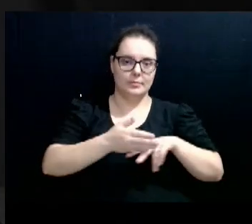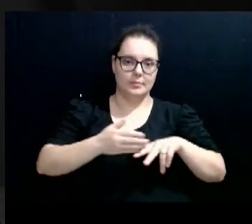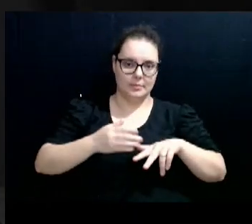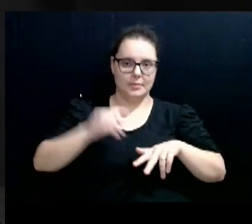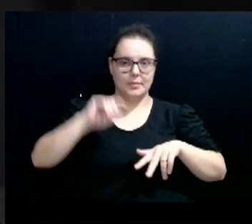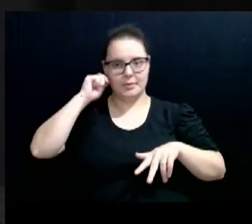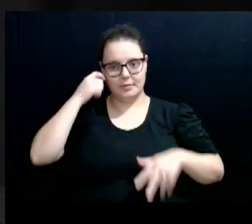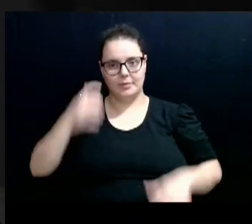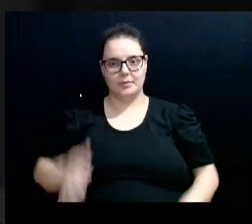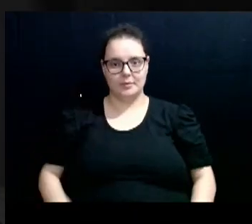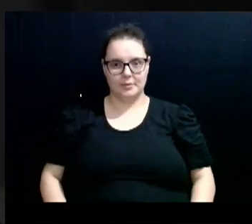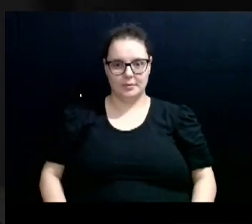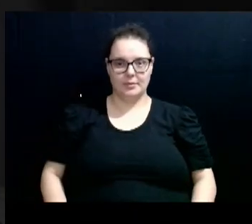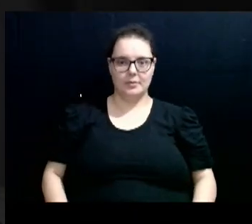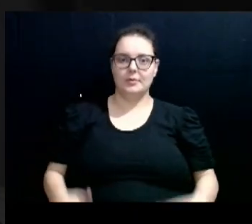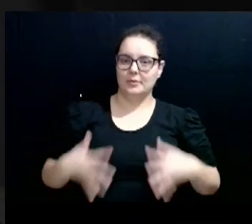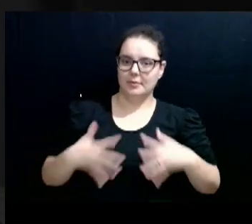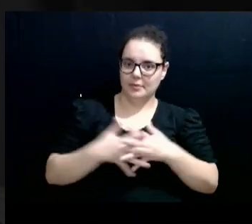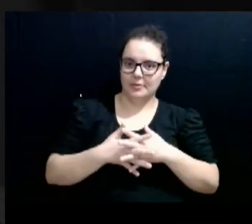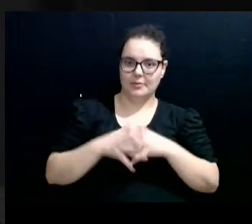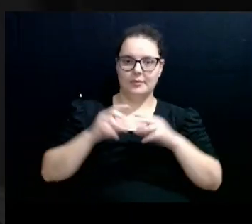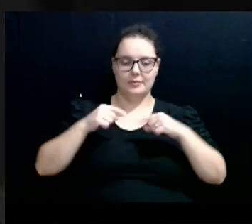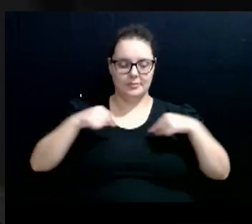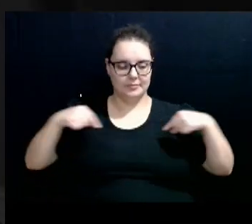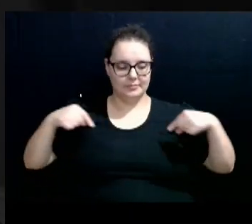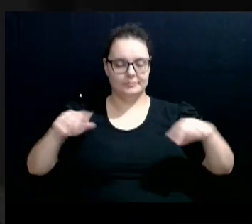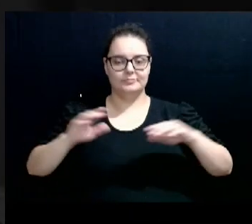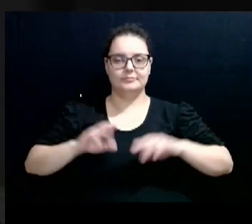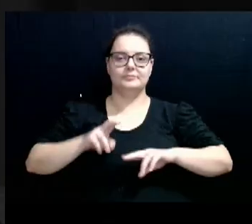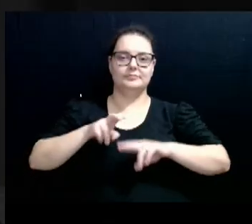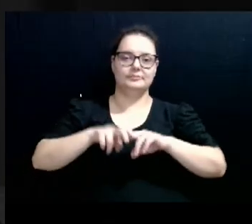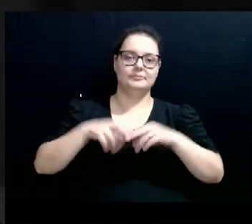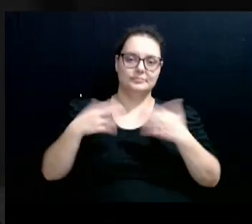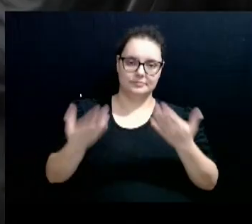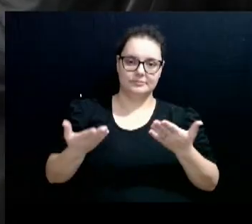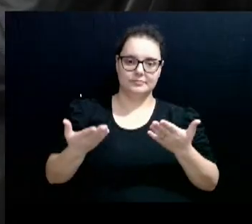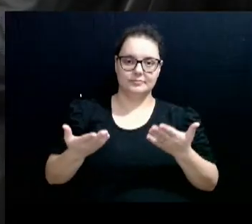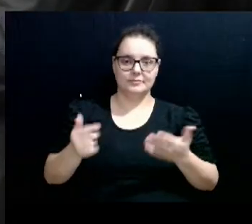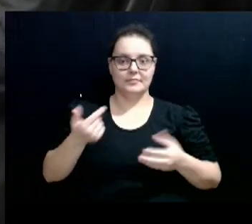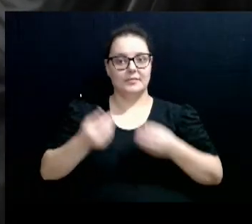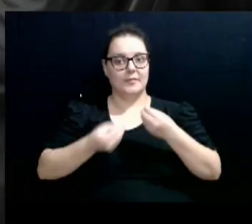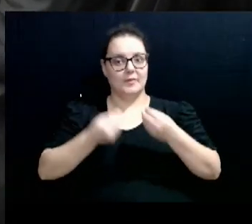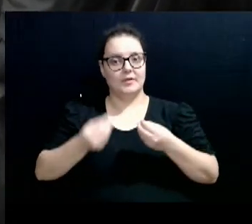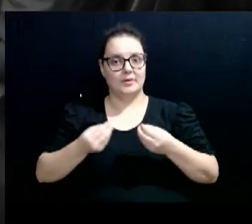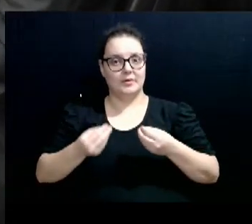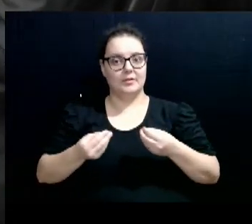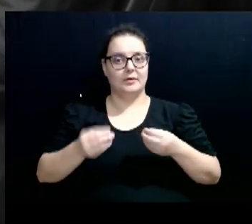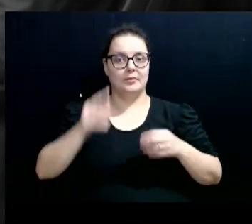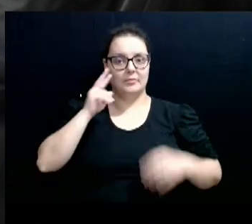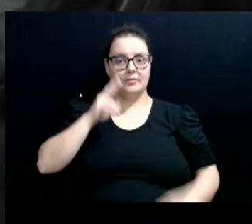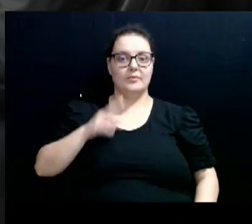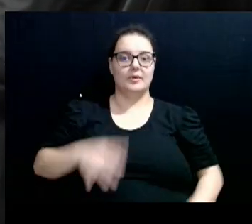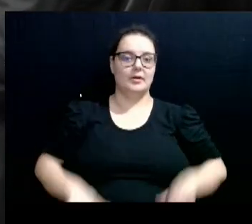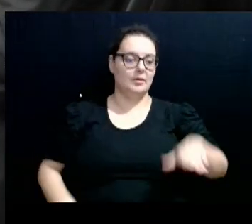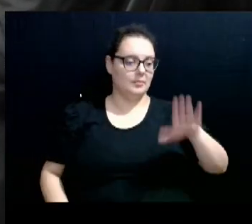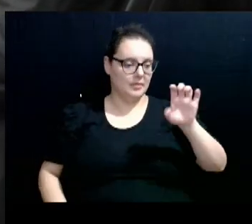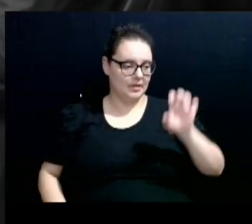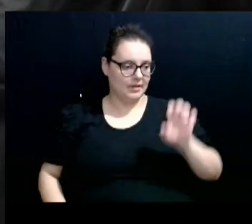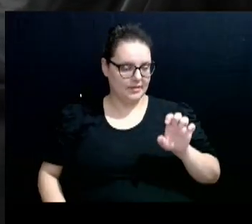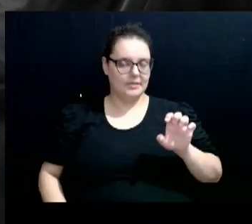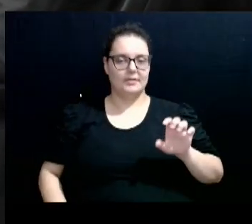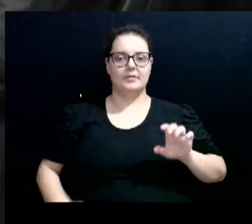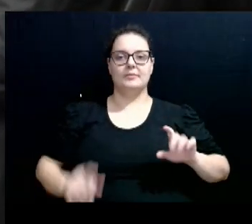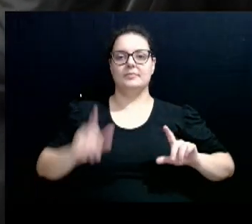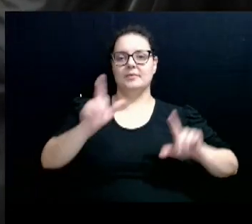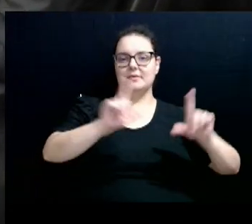com o estúdio, e como eu estou sentada, você de casa não tem como ver, mas olha, à minha esquerda nós temos também o logo